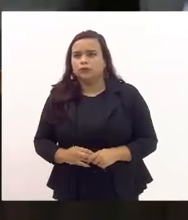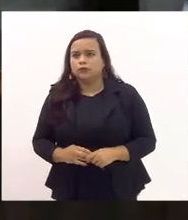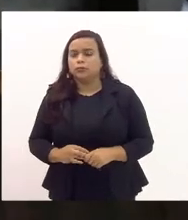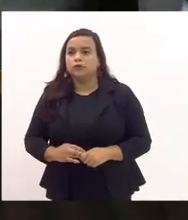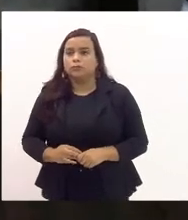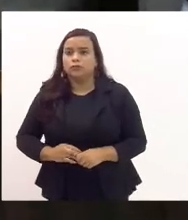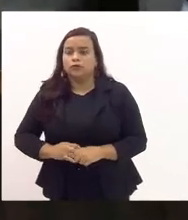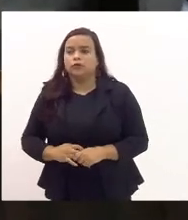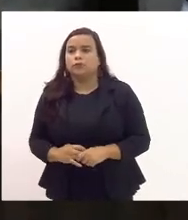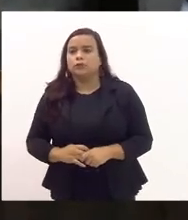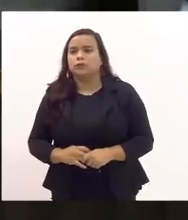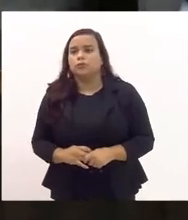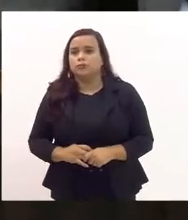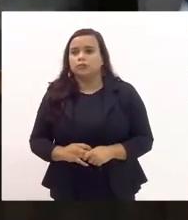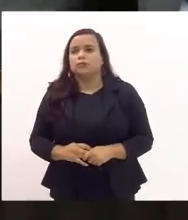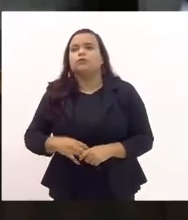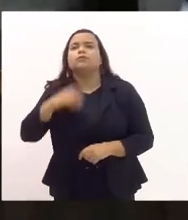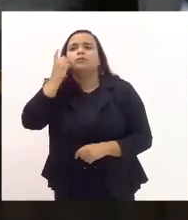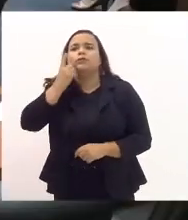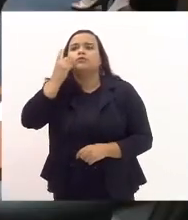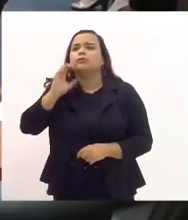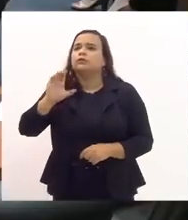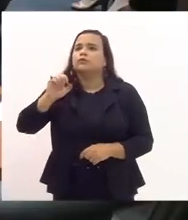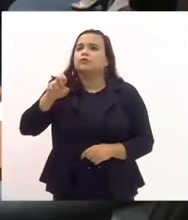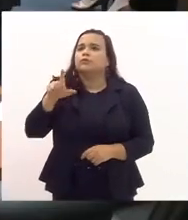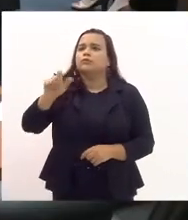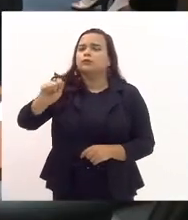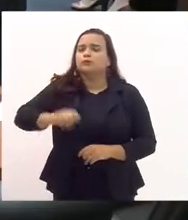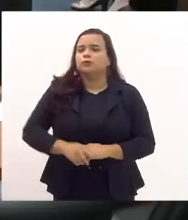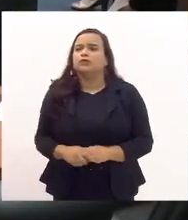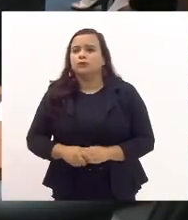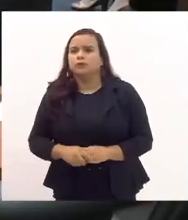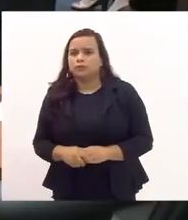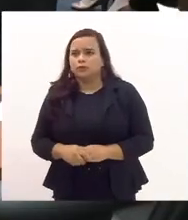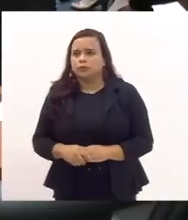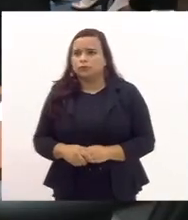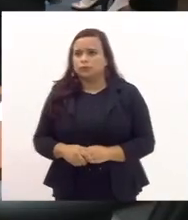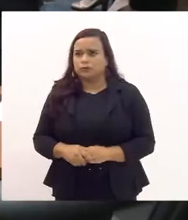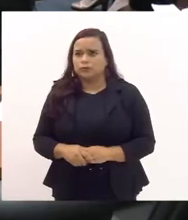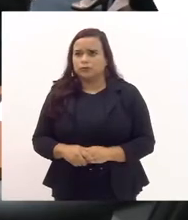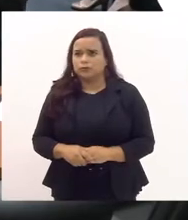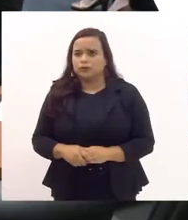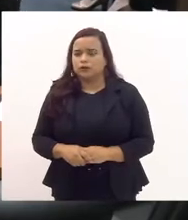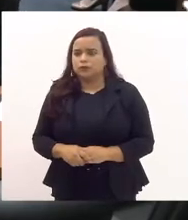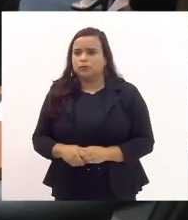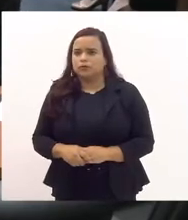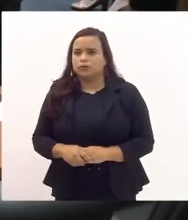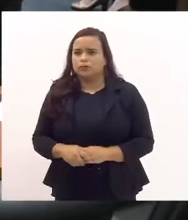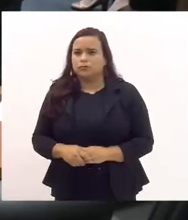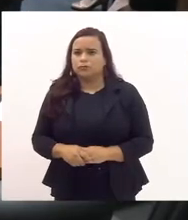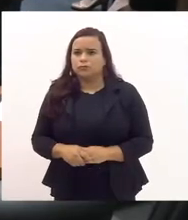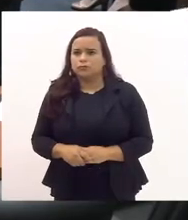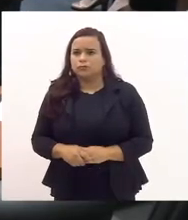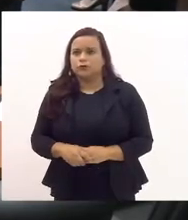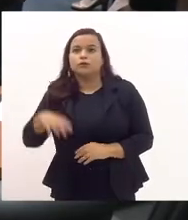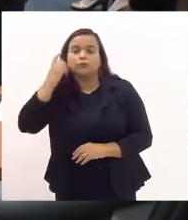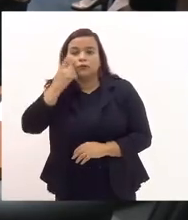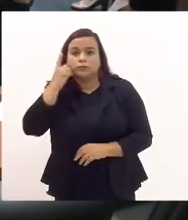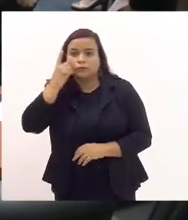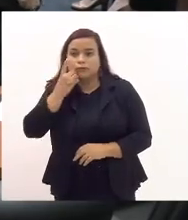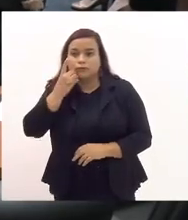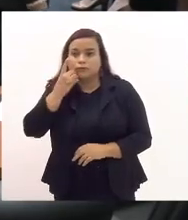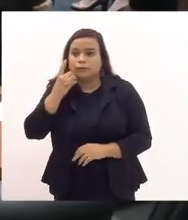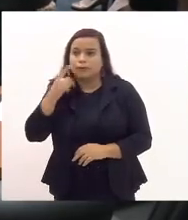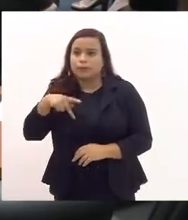o deputado mas canela e pintado mas canela o deputado